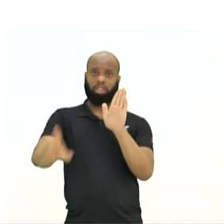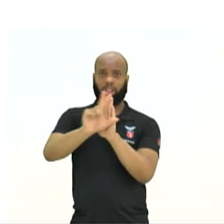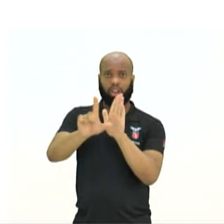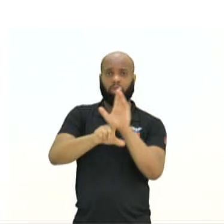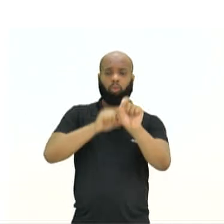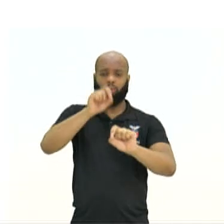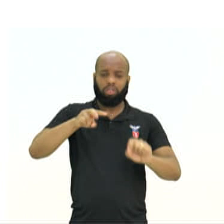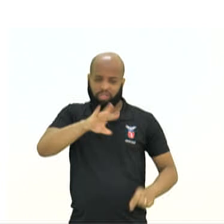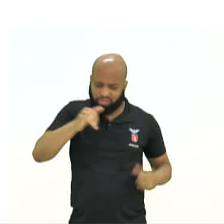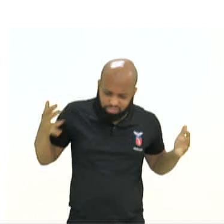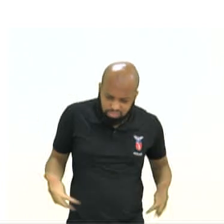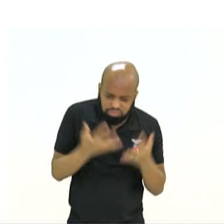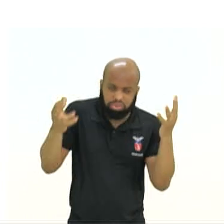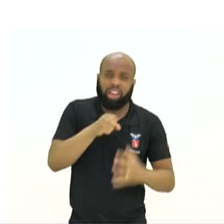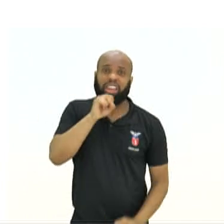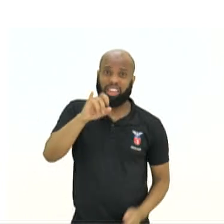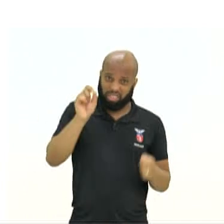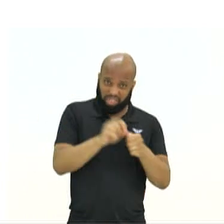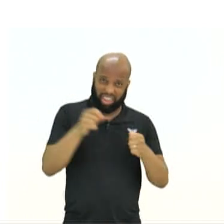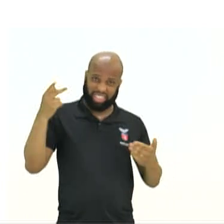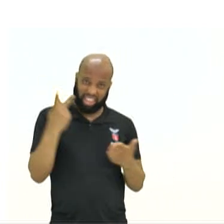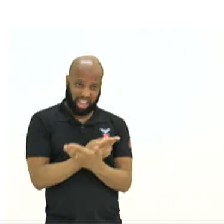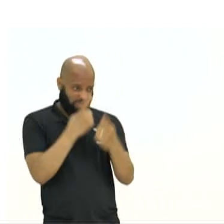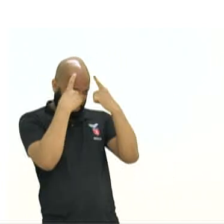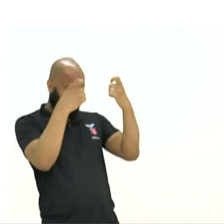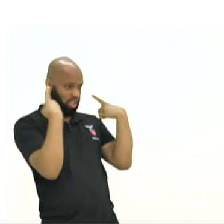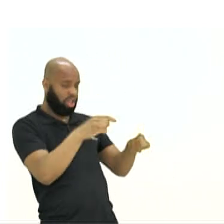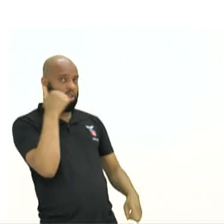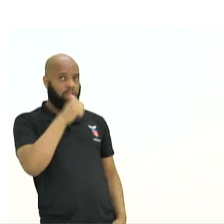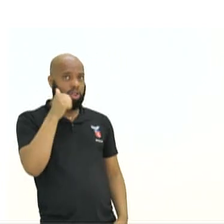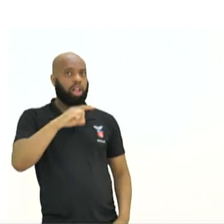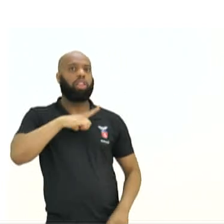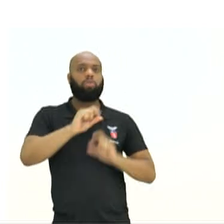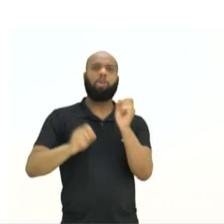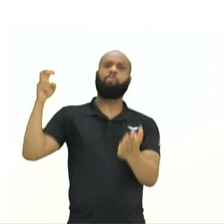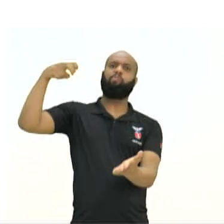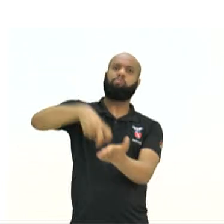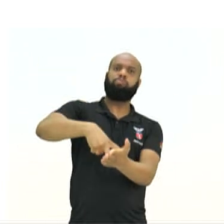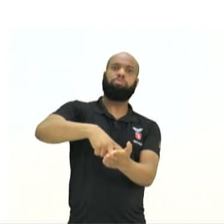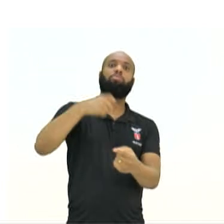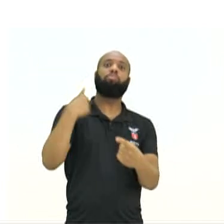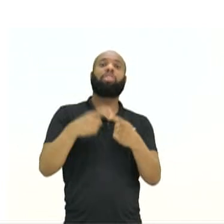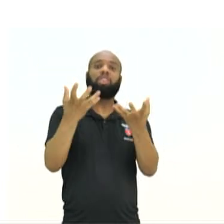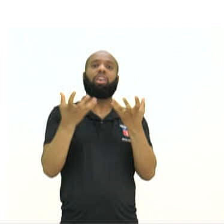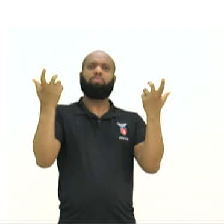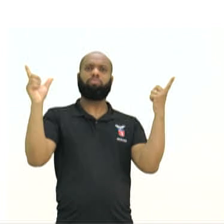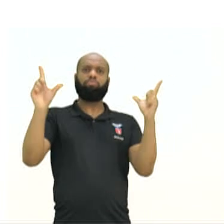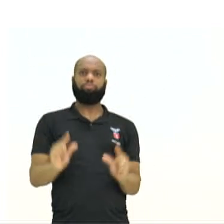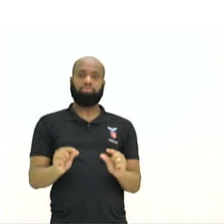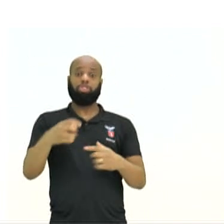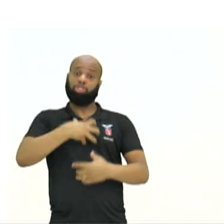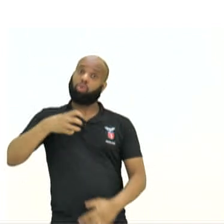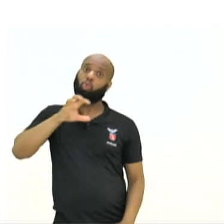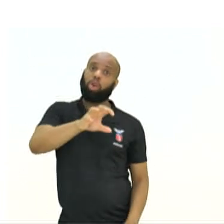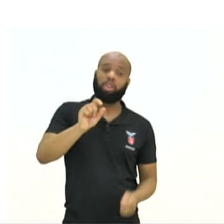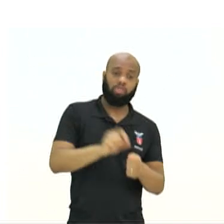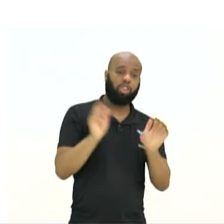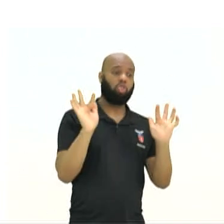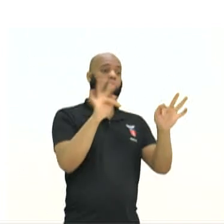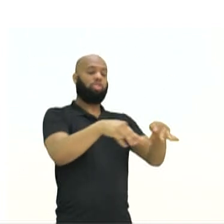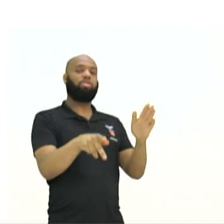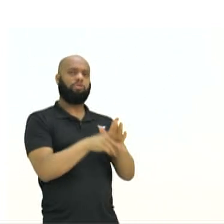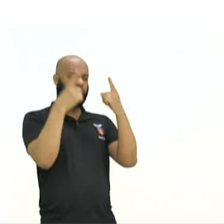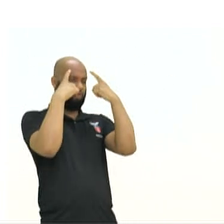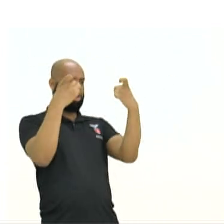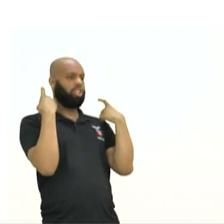para aumentar a punição de agressores, para que seja possível diminuir a reincidência. Quem sabe assim, o fim da violência